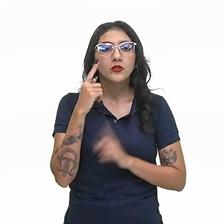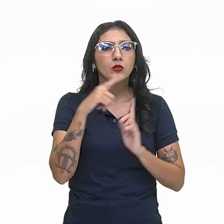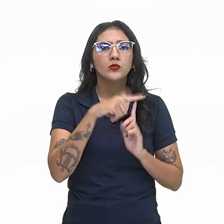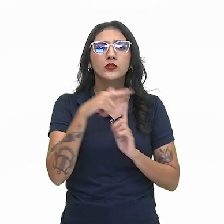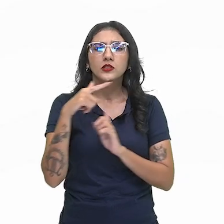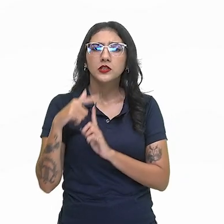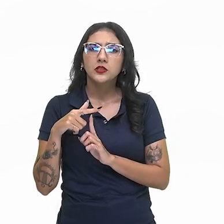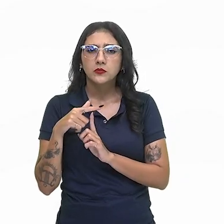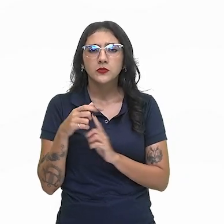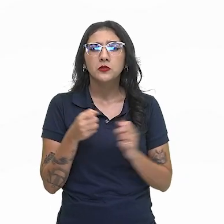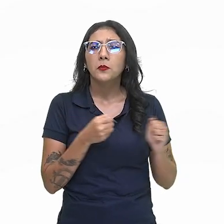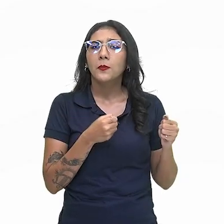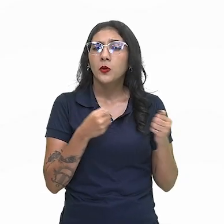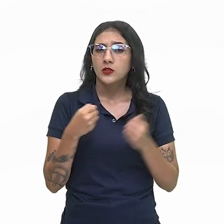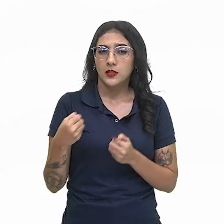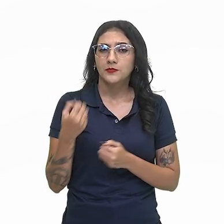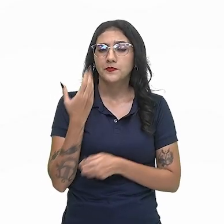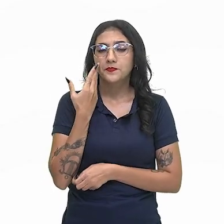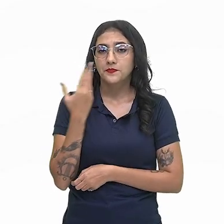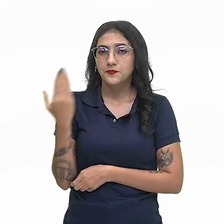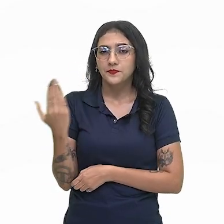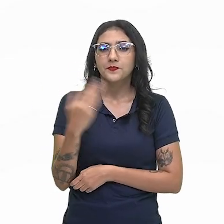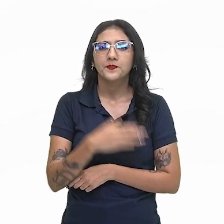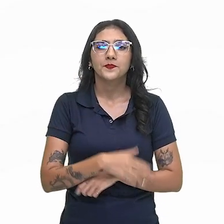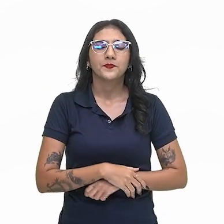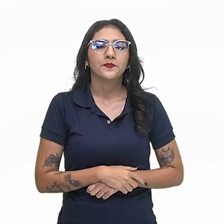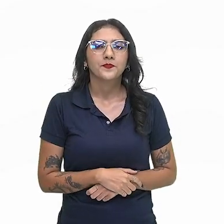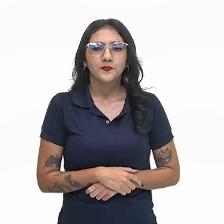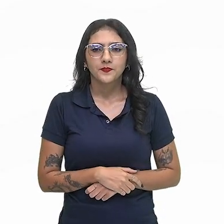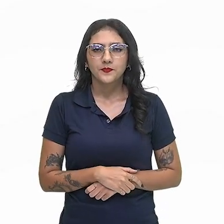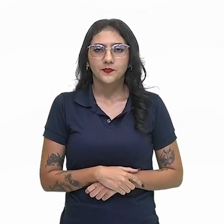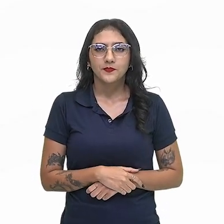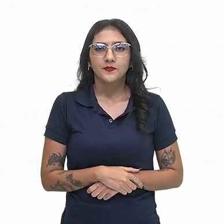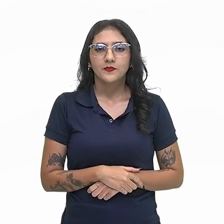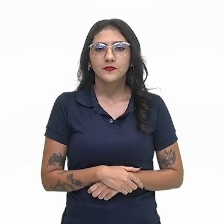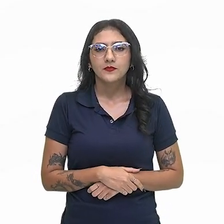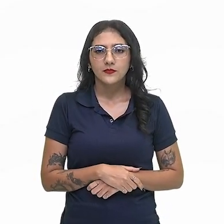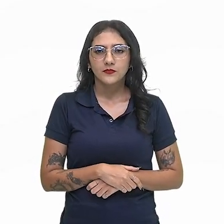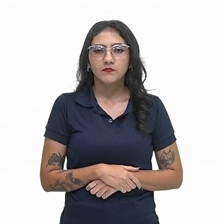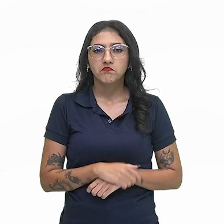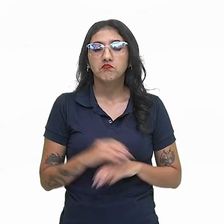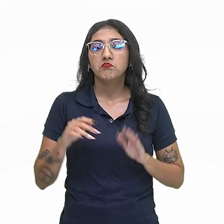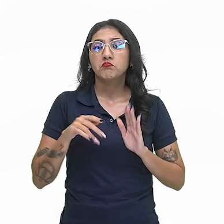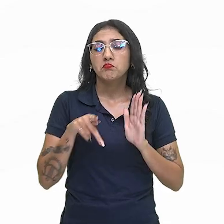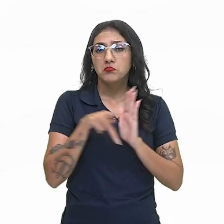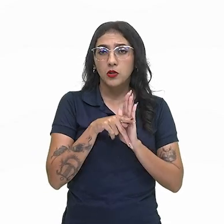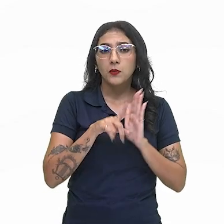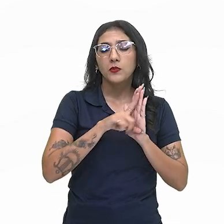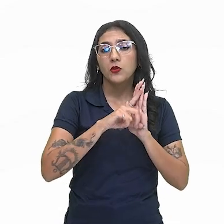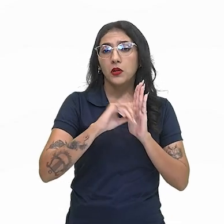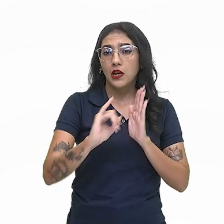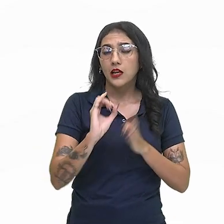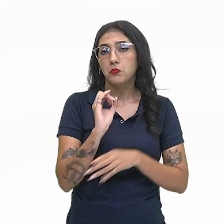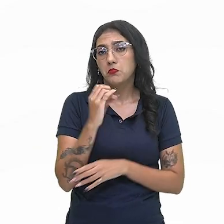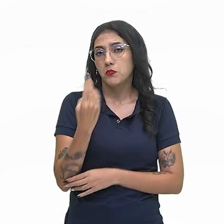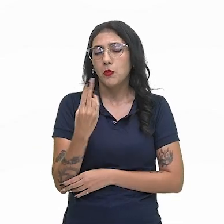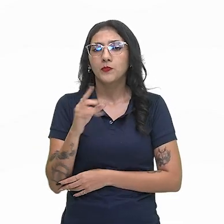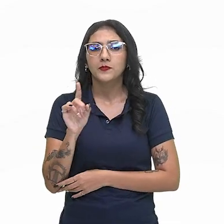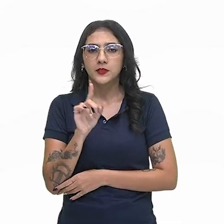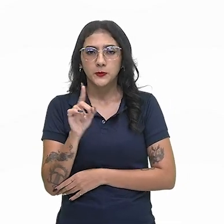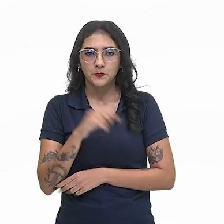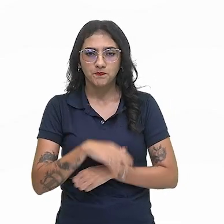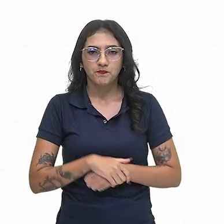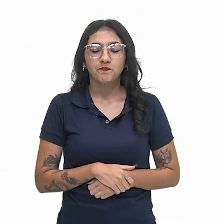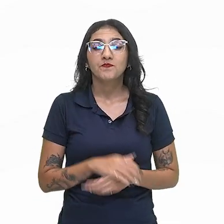dominação, certo? Então, as formas de exercer o poder podem ser legítimas ou não. E,